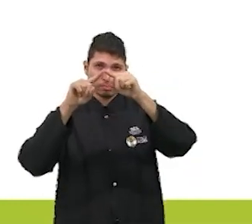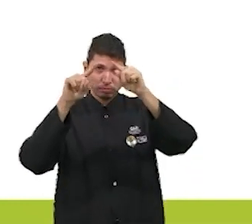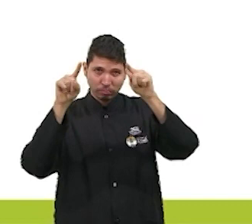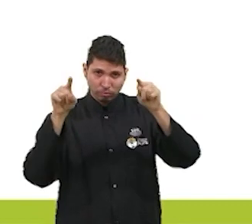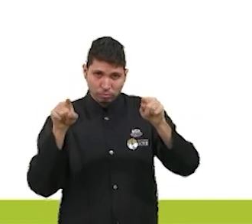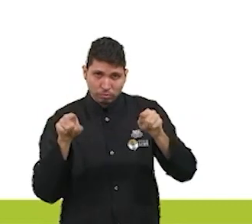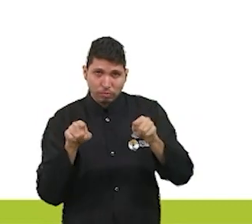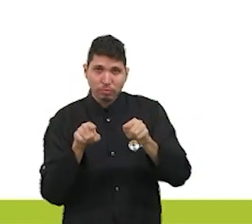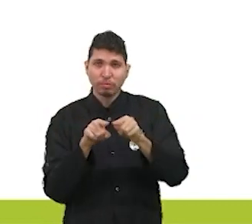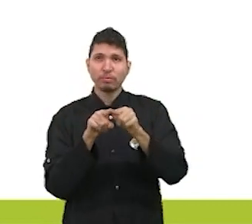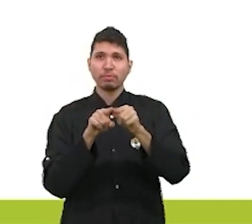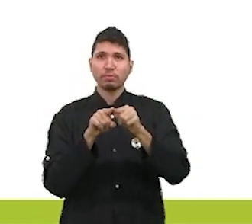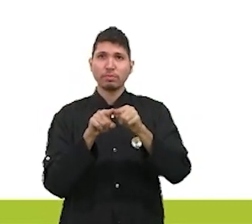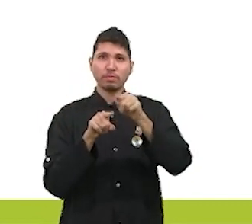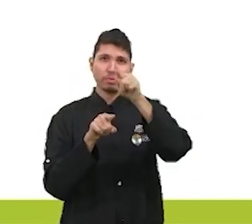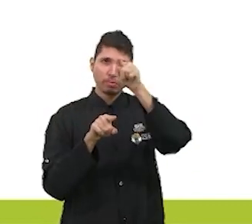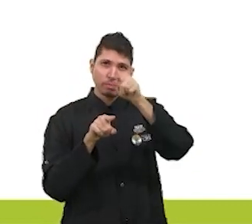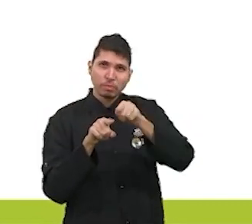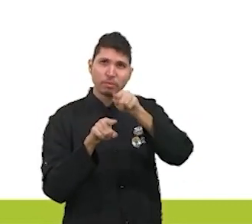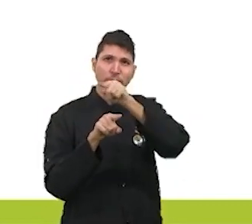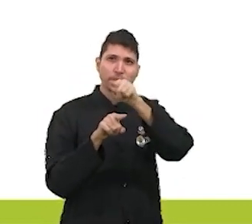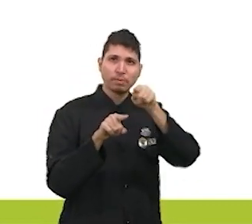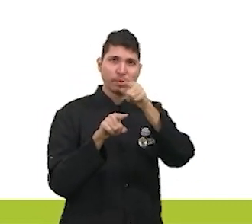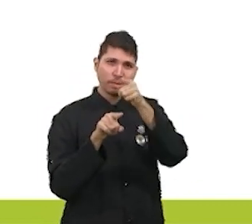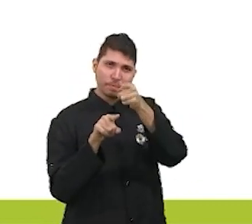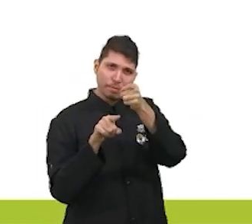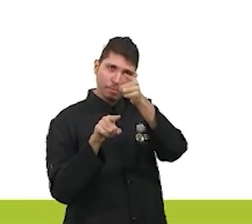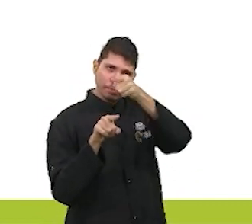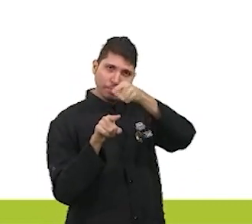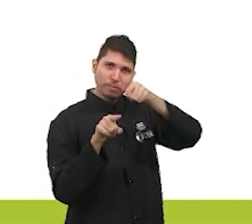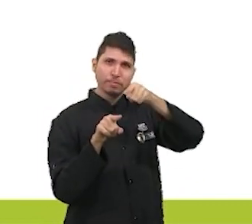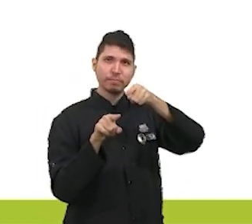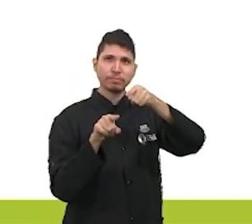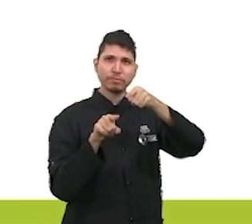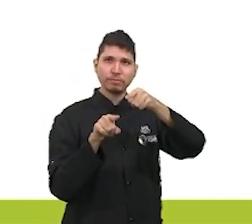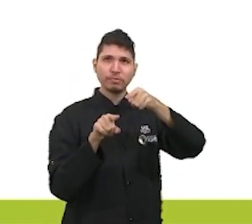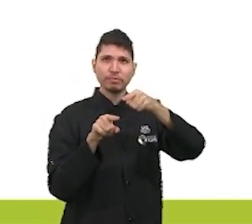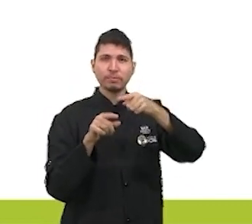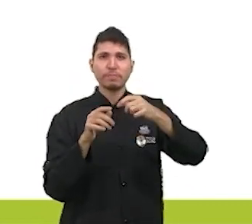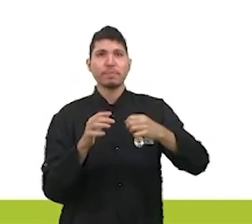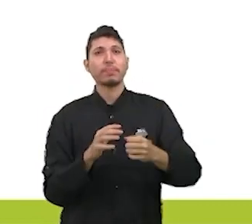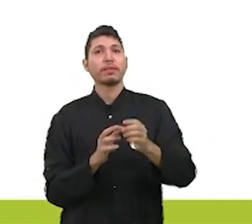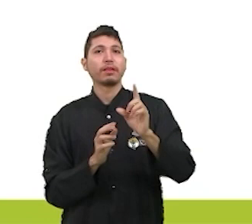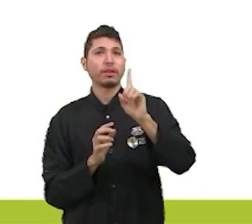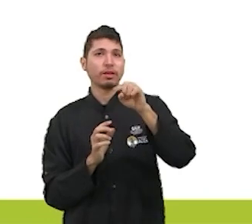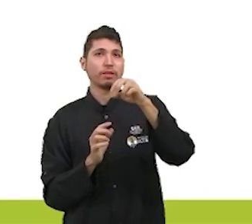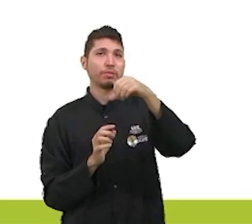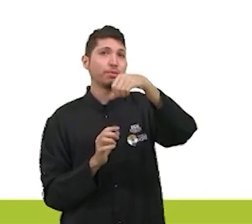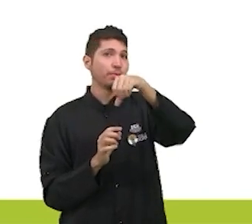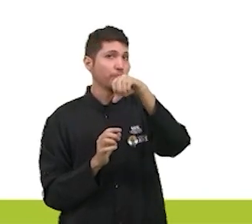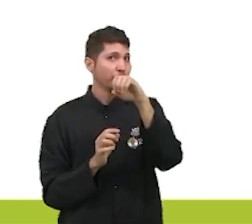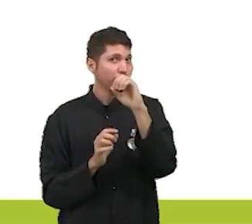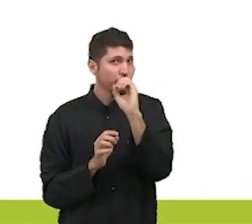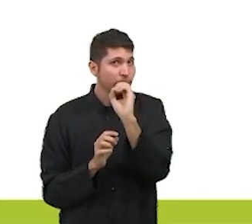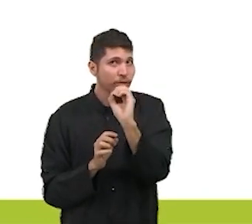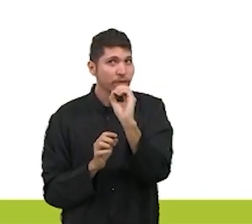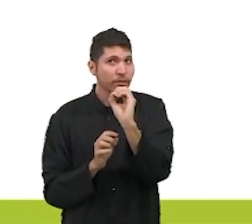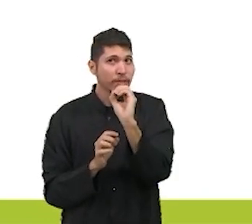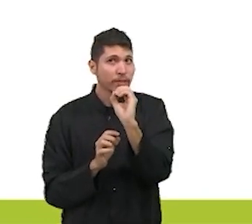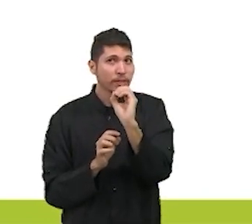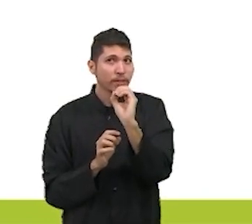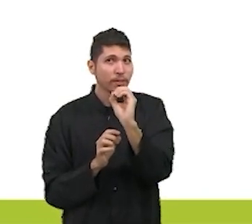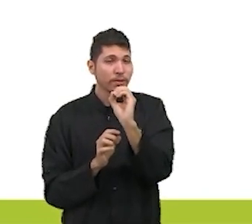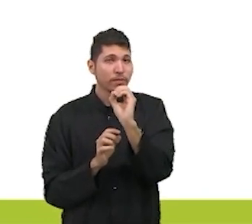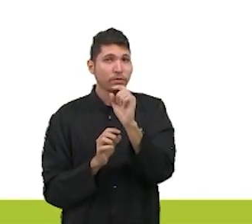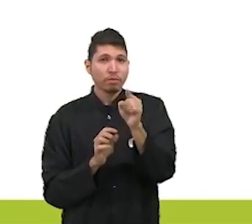qualquer, essa projeção aqui, ó, que é uma parte dele, né, corresponde a 90 graus, certo, gente? Lembrando que a soma do meu arco completo